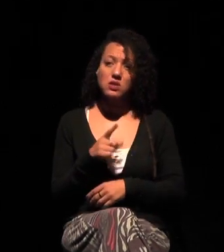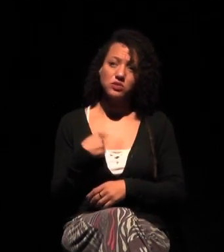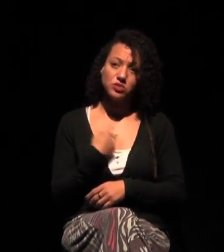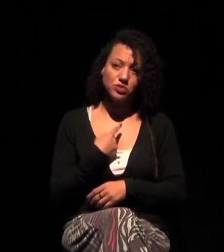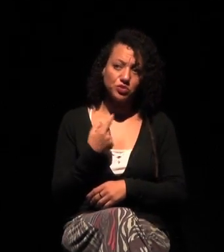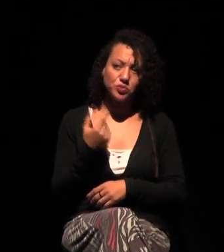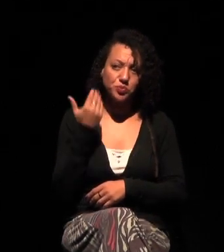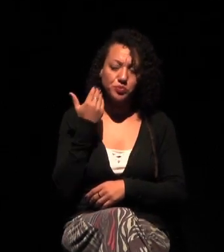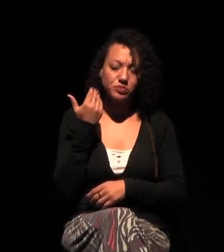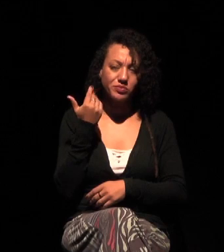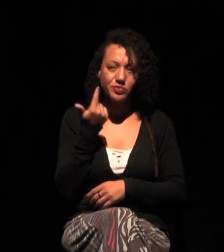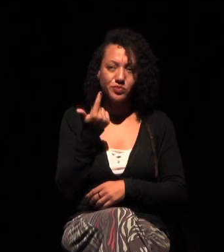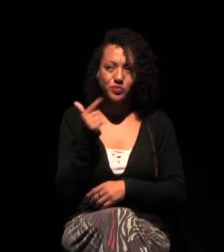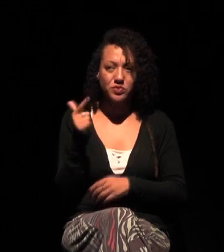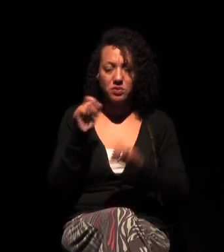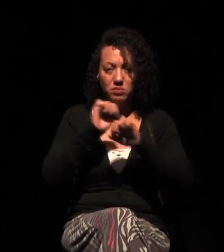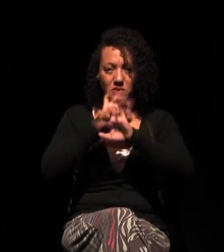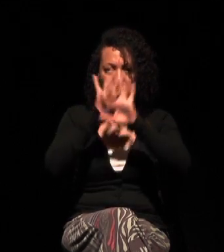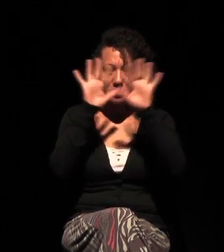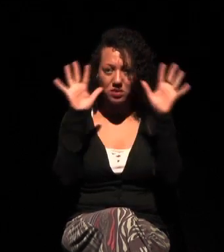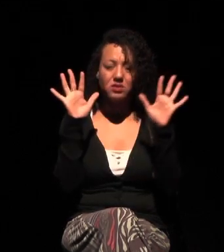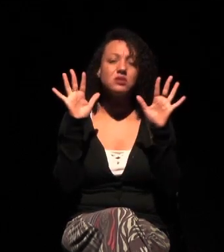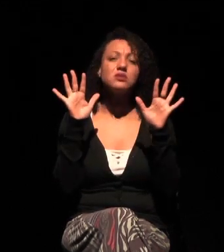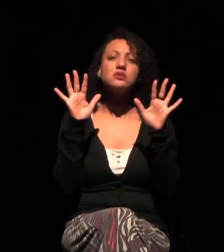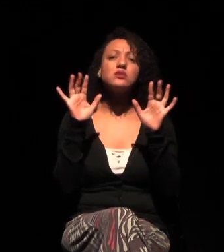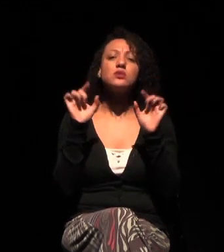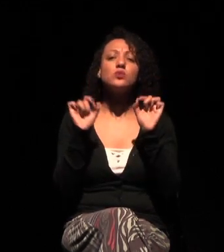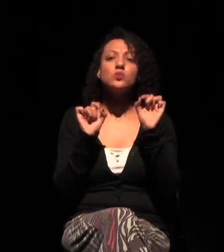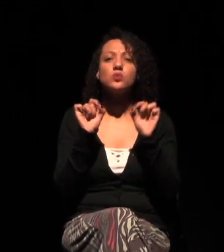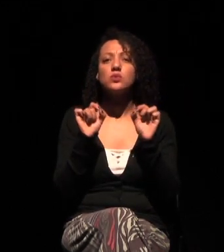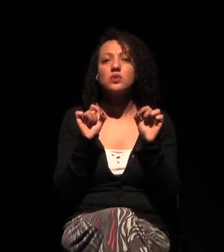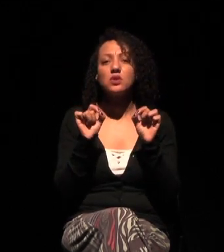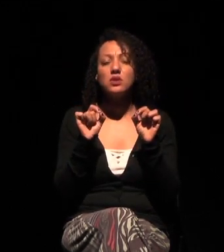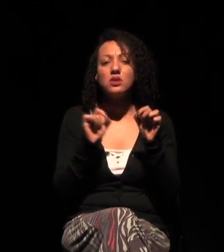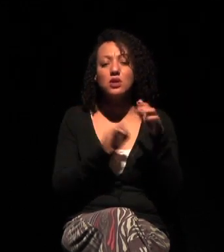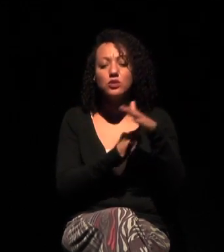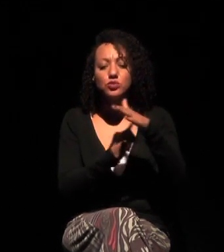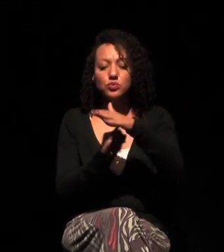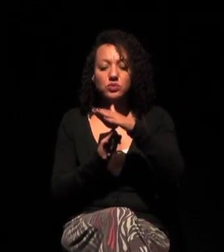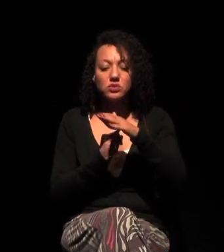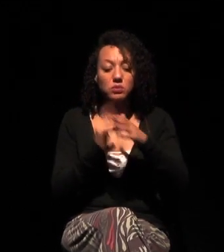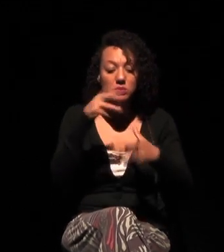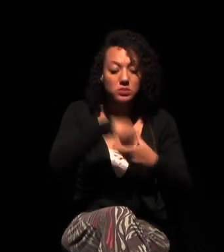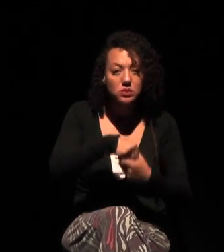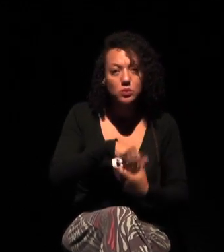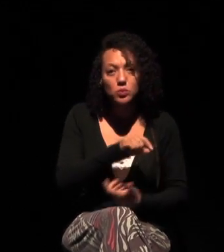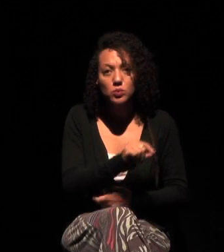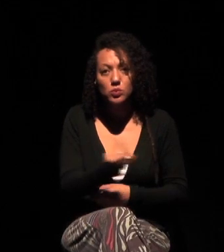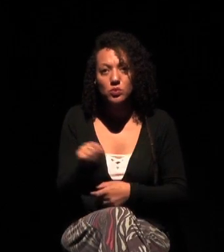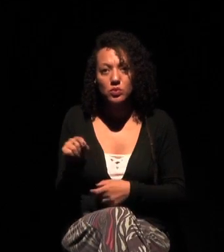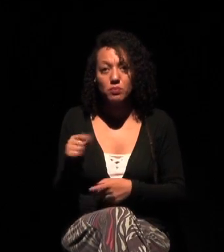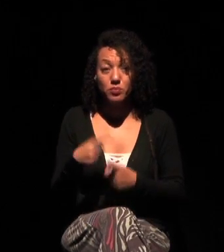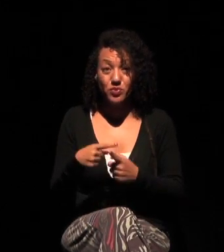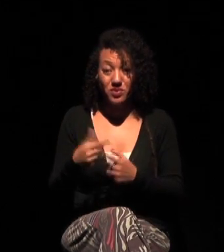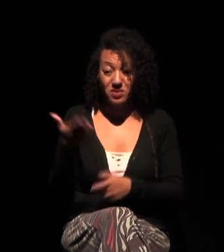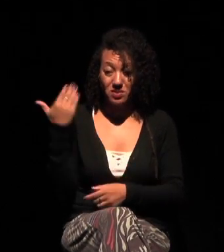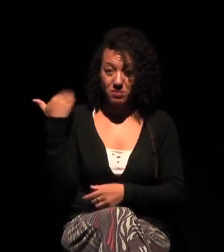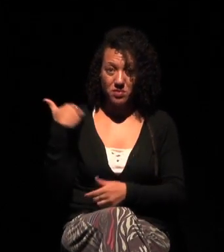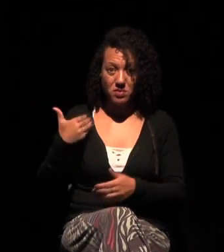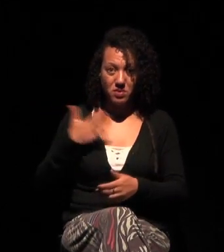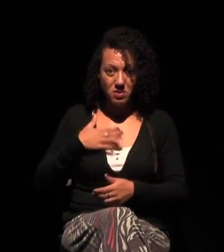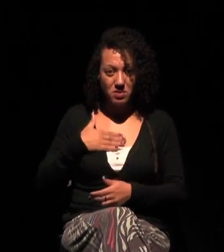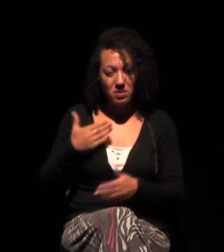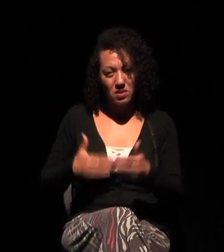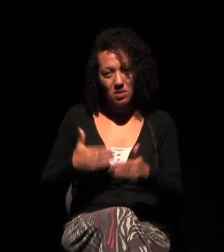relativamente à opção os grandes quadros institucionais que nem minha geração e na minha geração